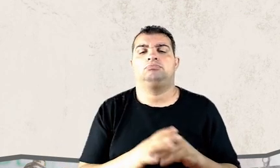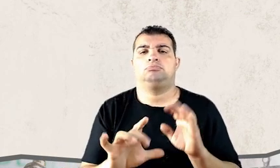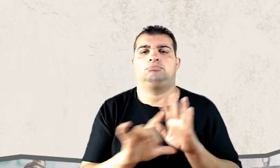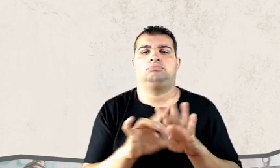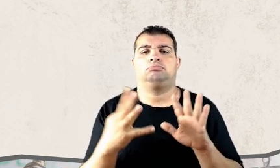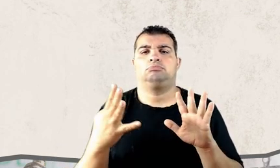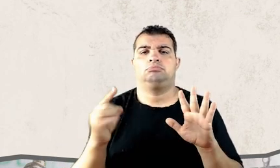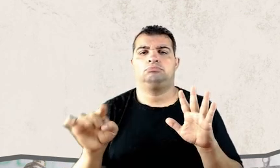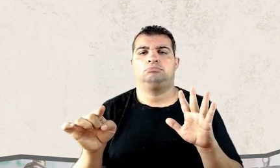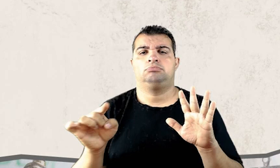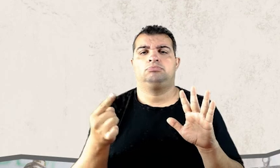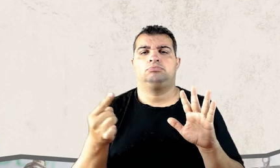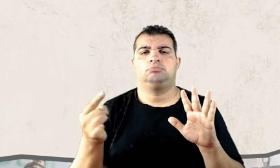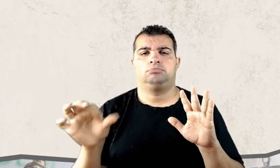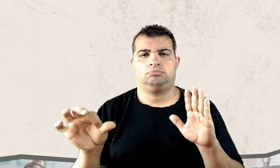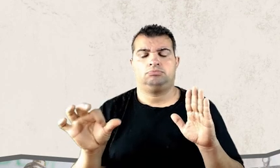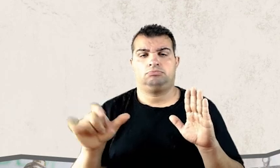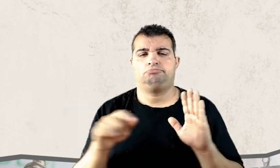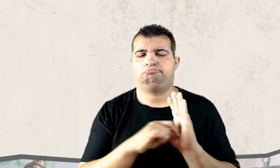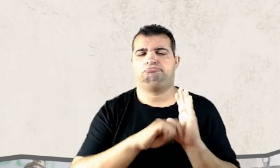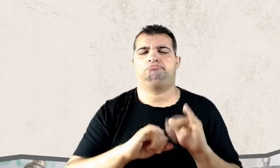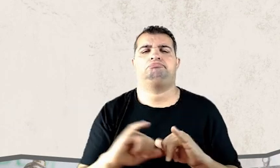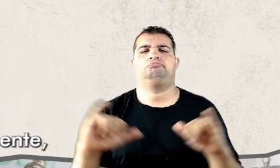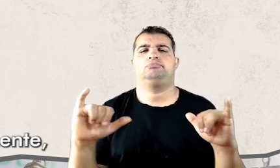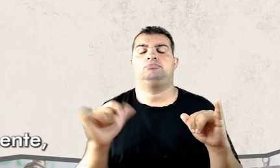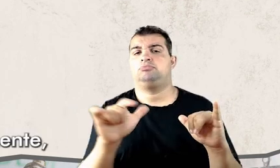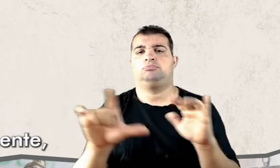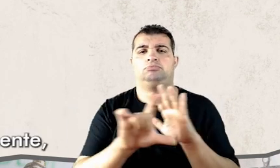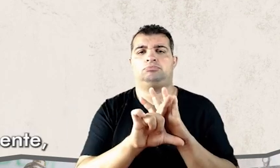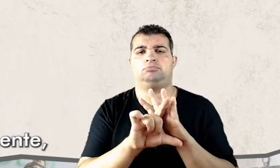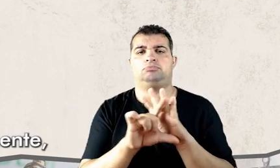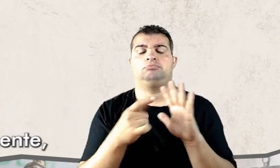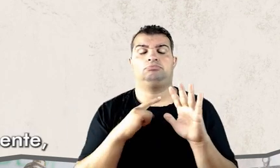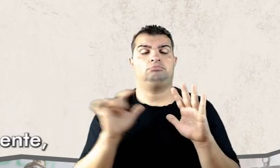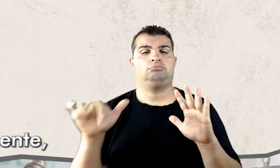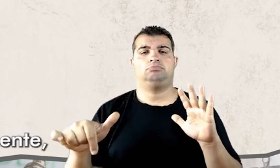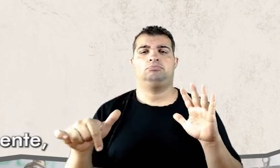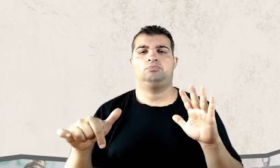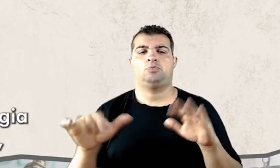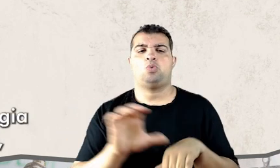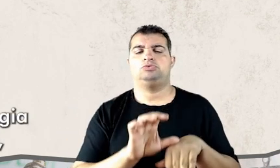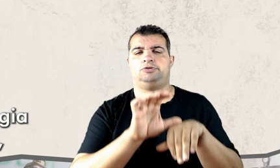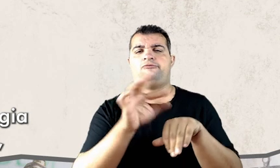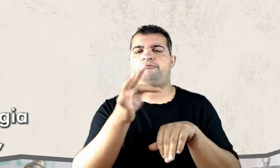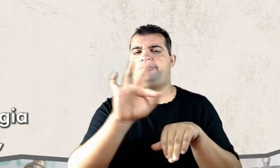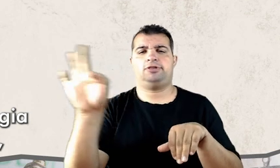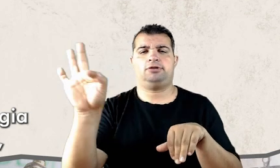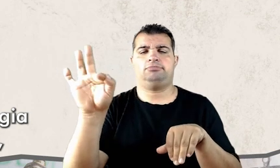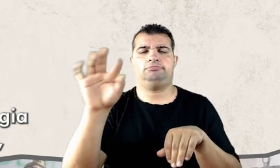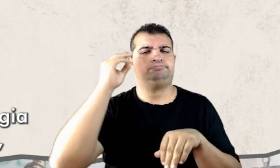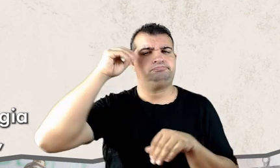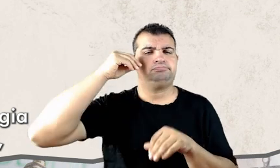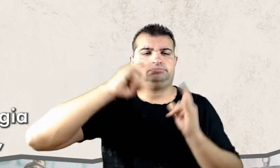1962, a Lei 4.119 é homologada. Outra lei estabelece, posteriormente, o Conselho Federal